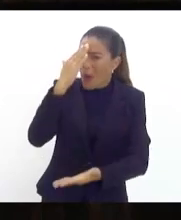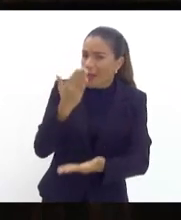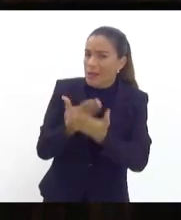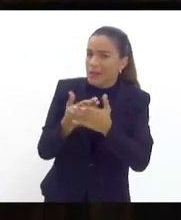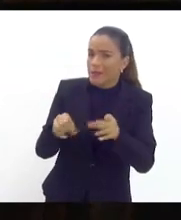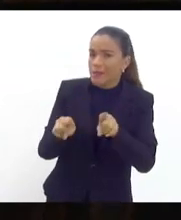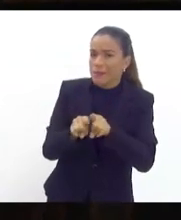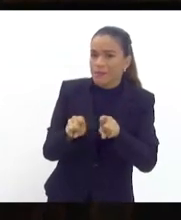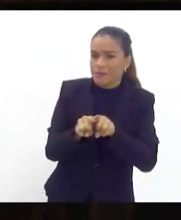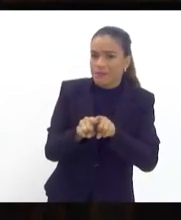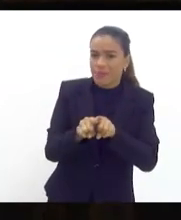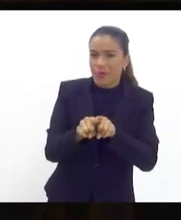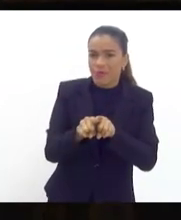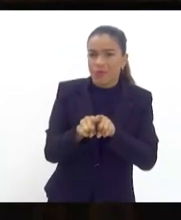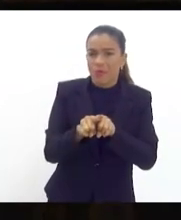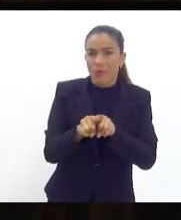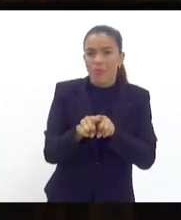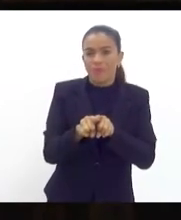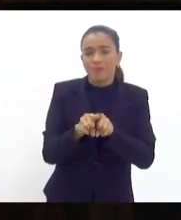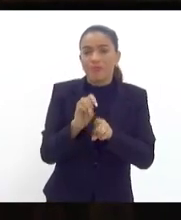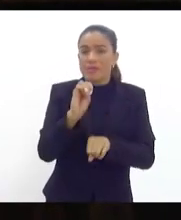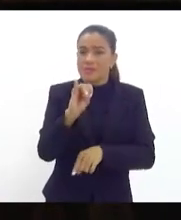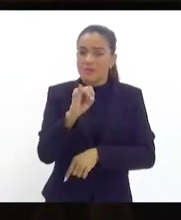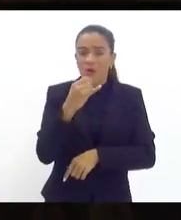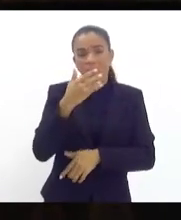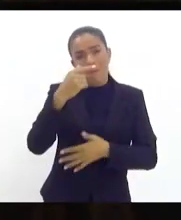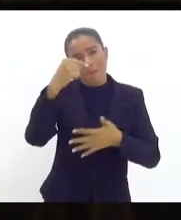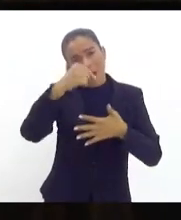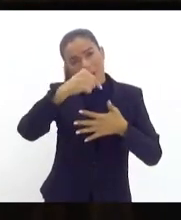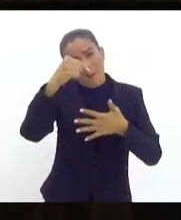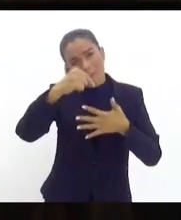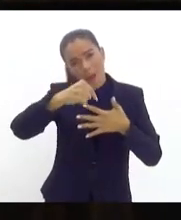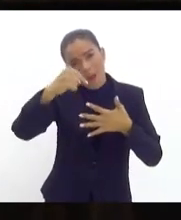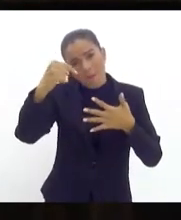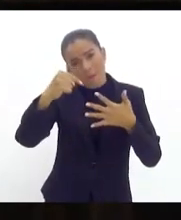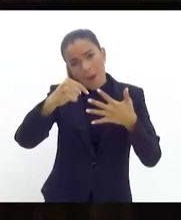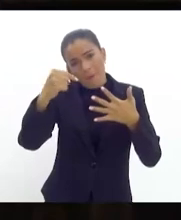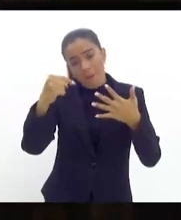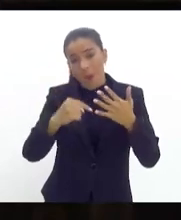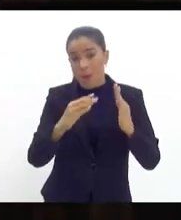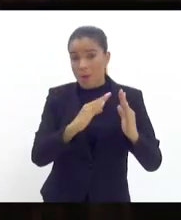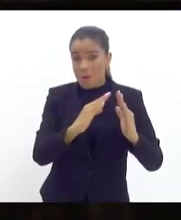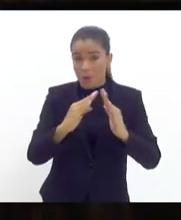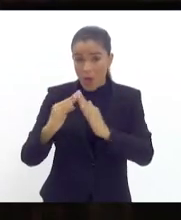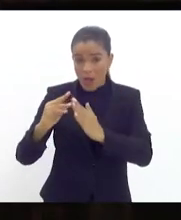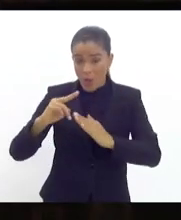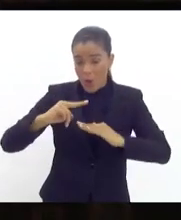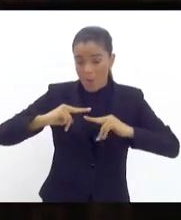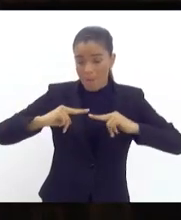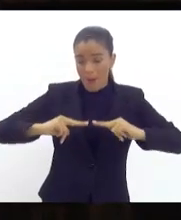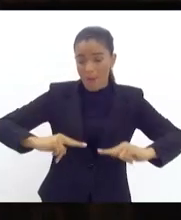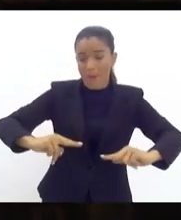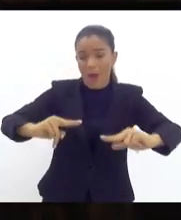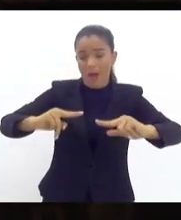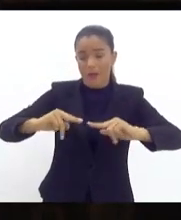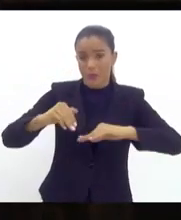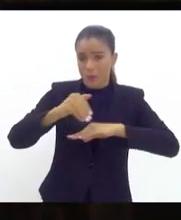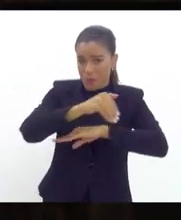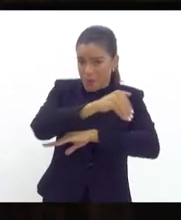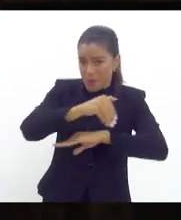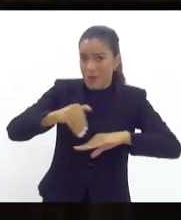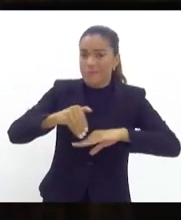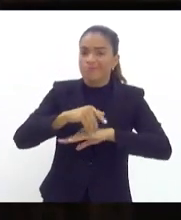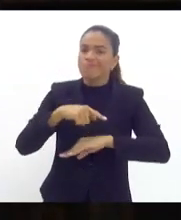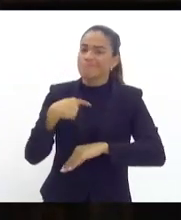nessa se formos pontuar dos moradores de rua a gente realmente